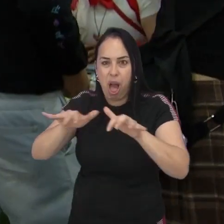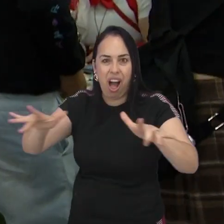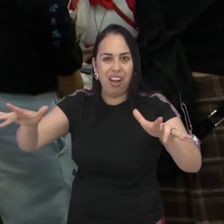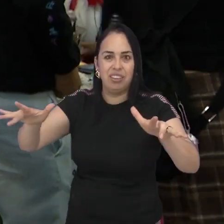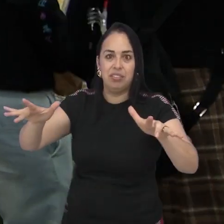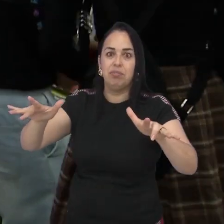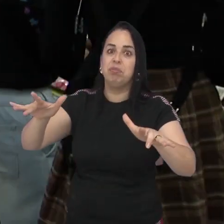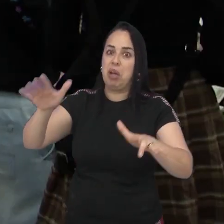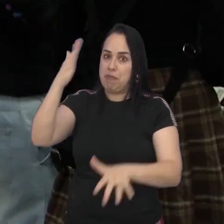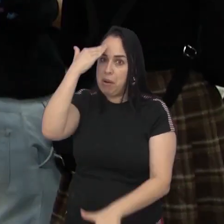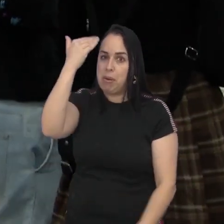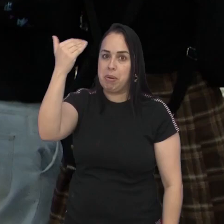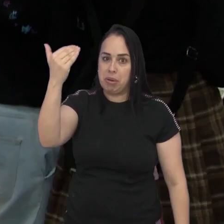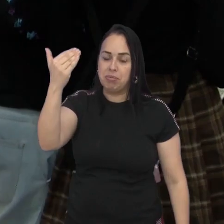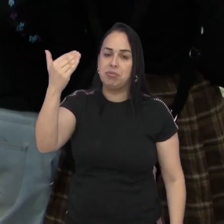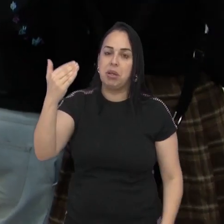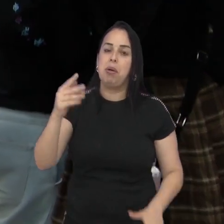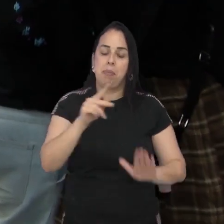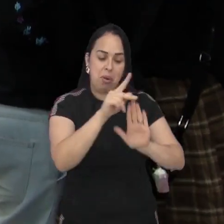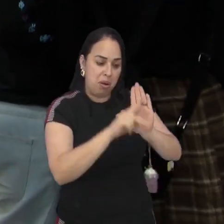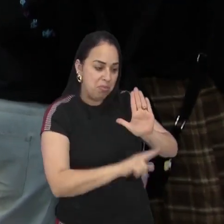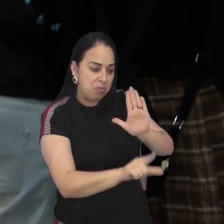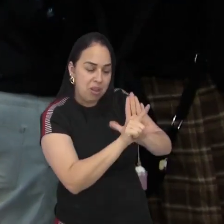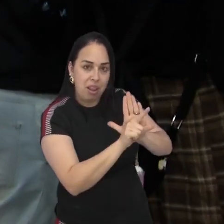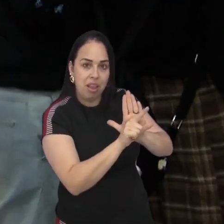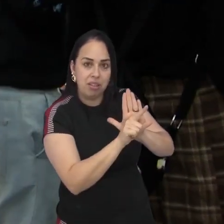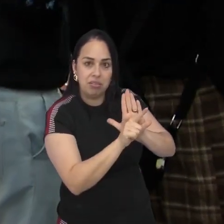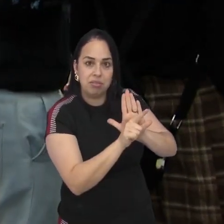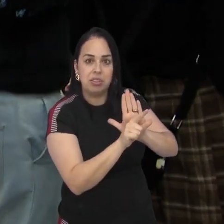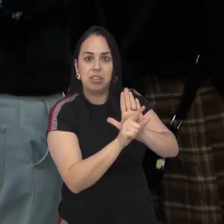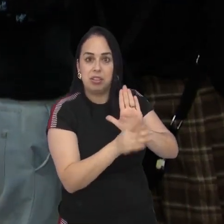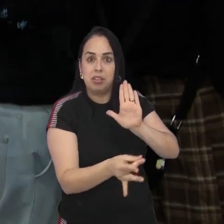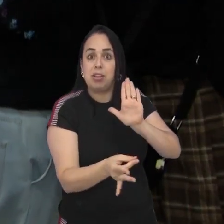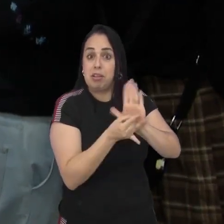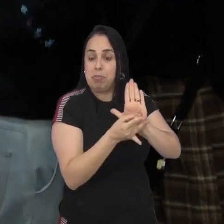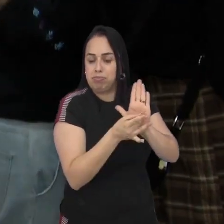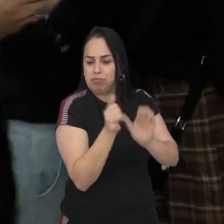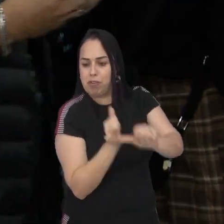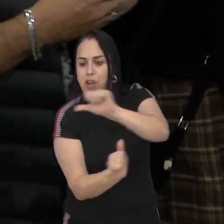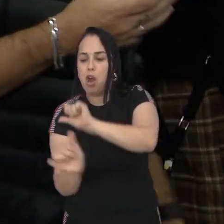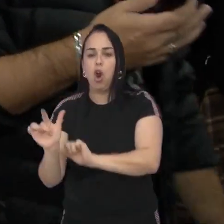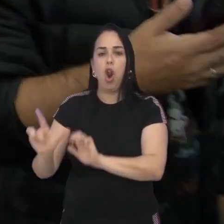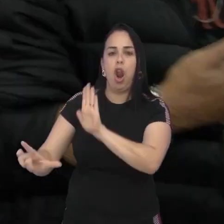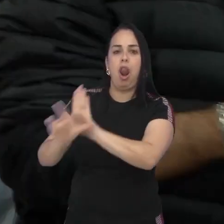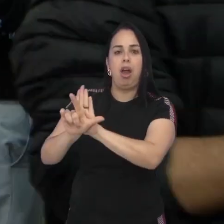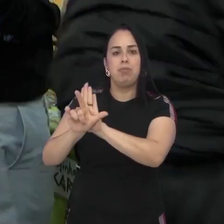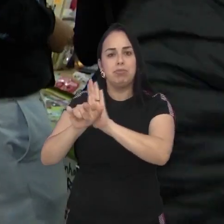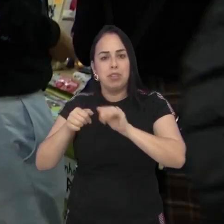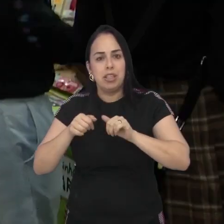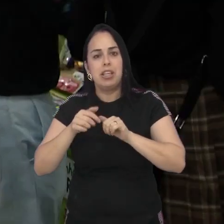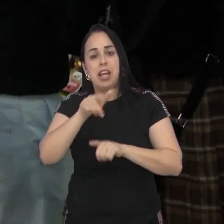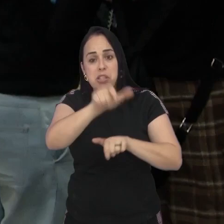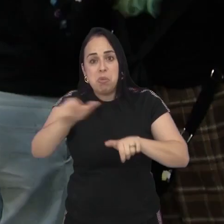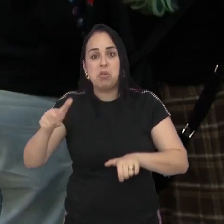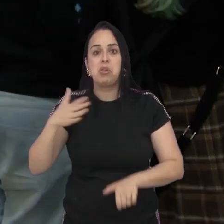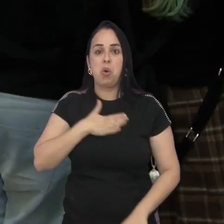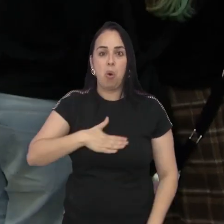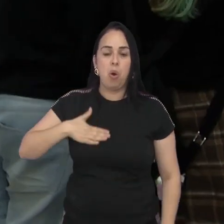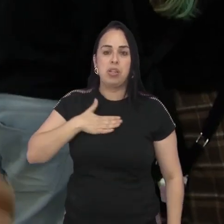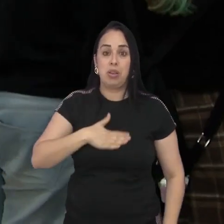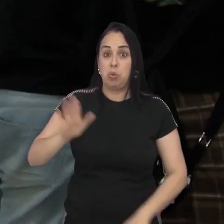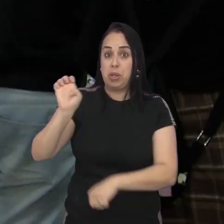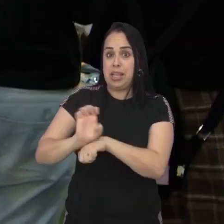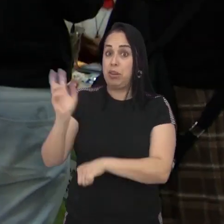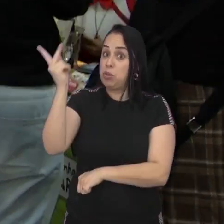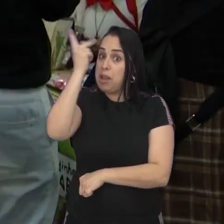E esse projeto que virou lei aqui em São José, ele deu uma repercussão muito boa a nível do estado